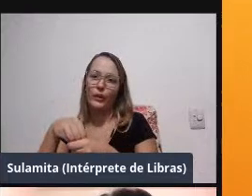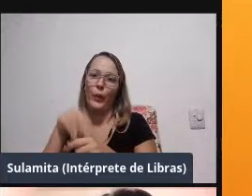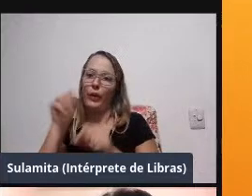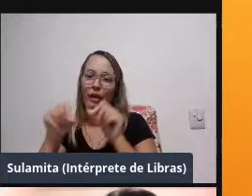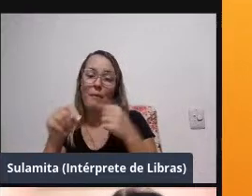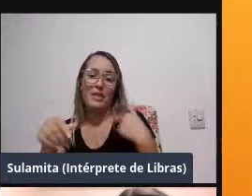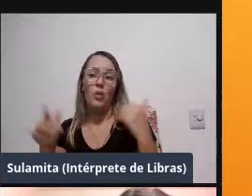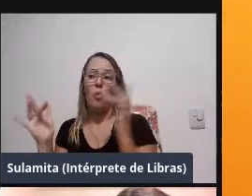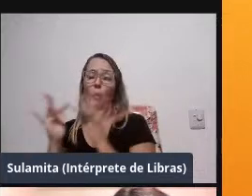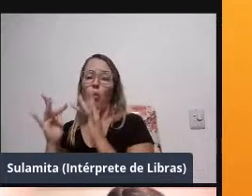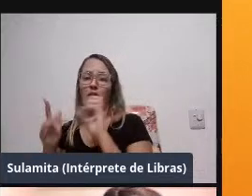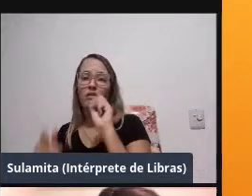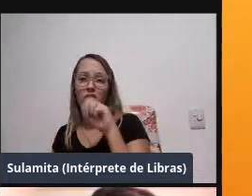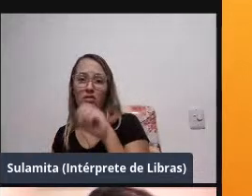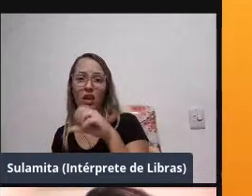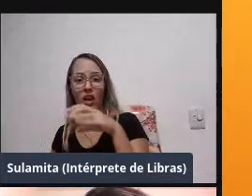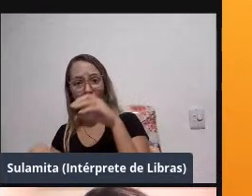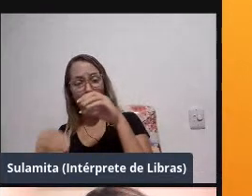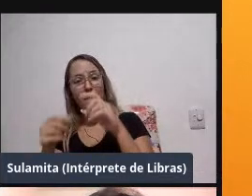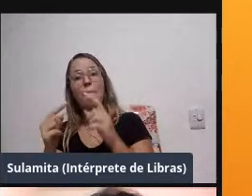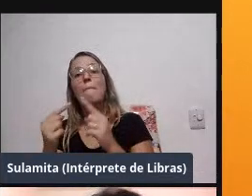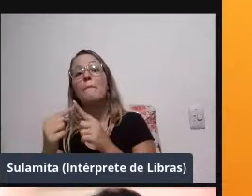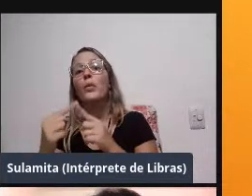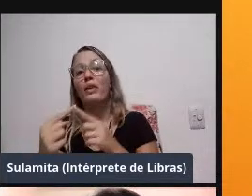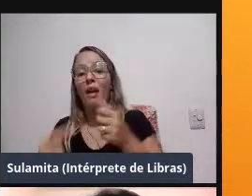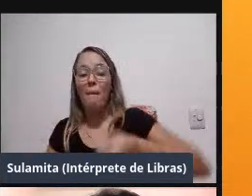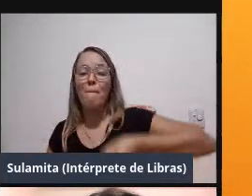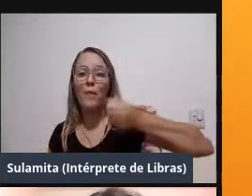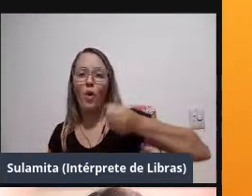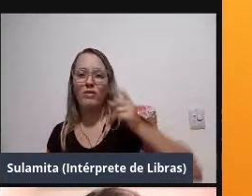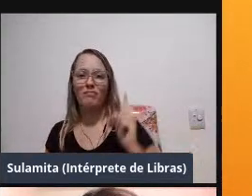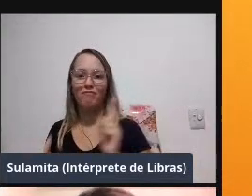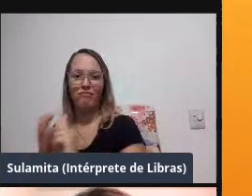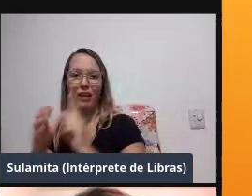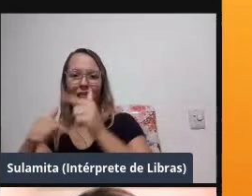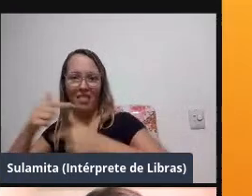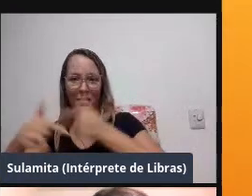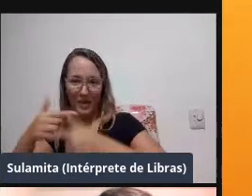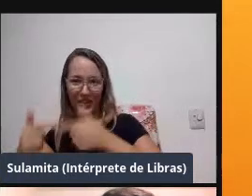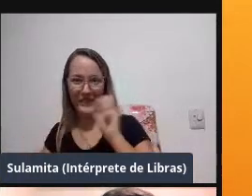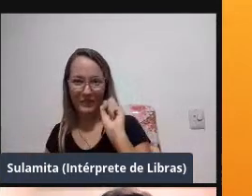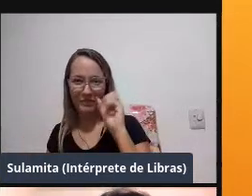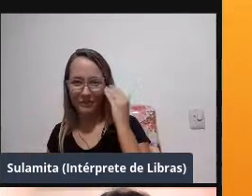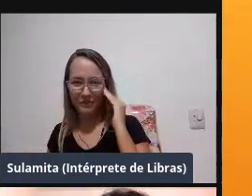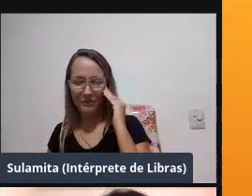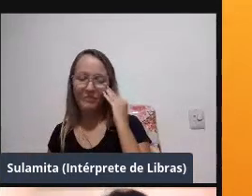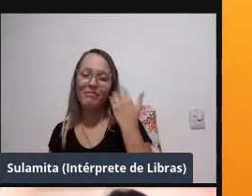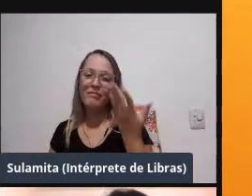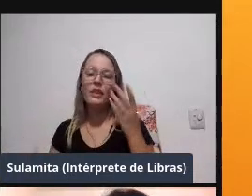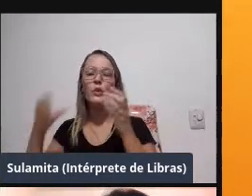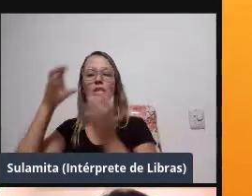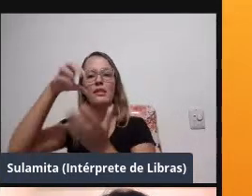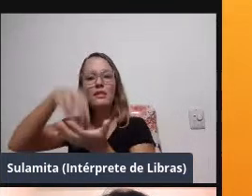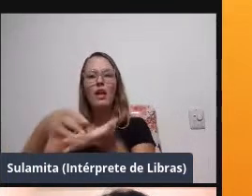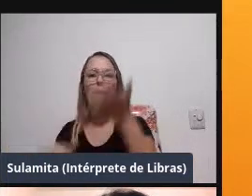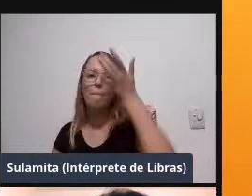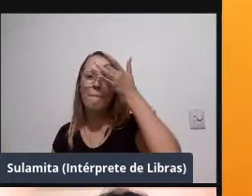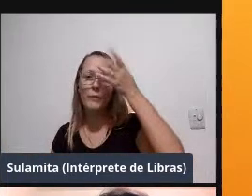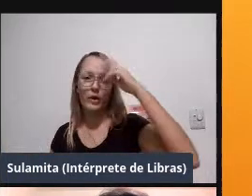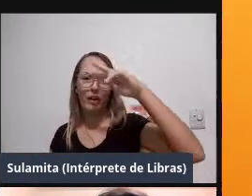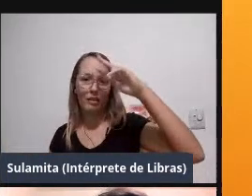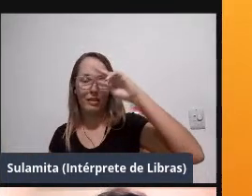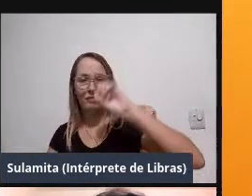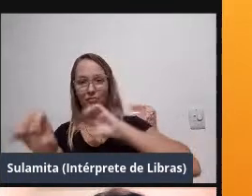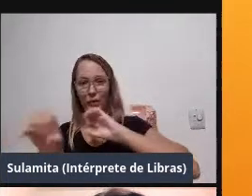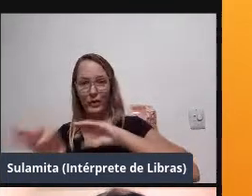né, porque eu estava com interesse em me aprofundar na educação, e aí, no Centro de Memória da Educação, eu,